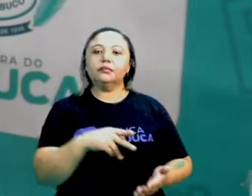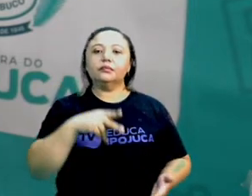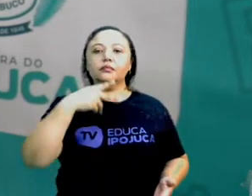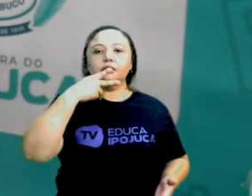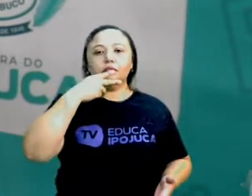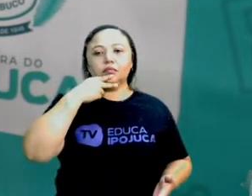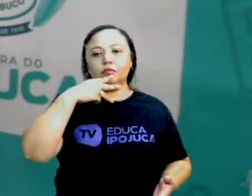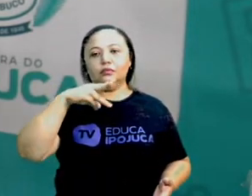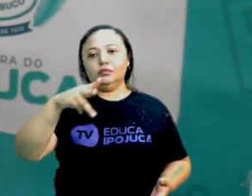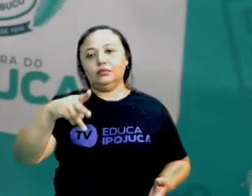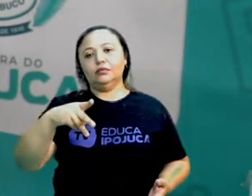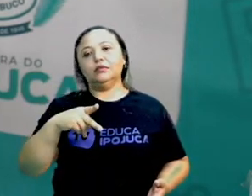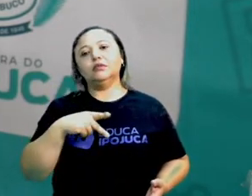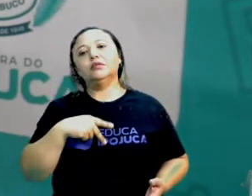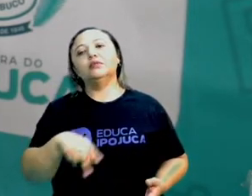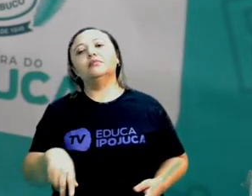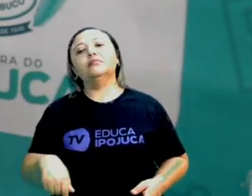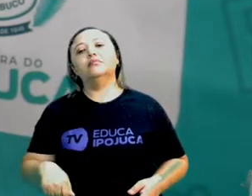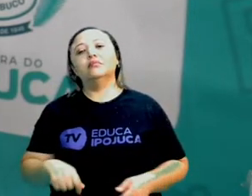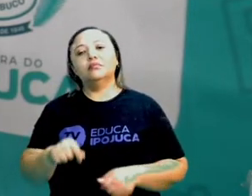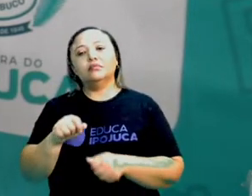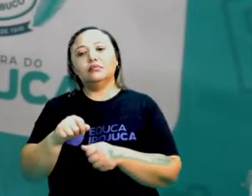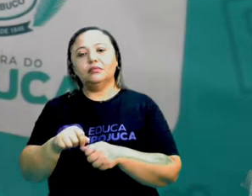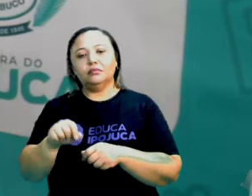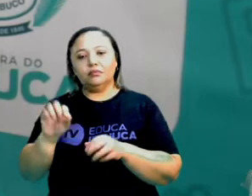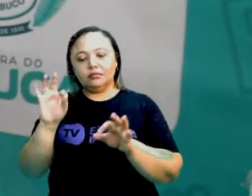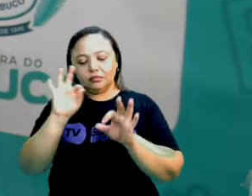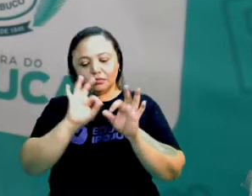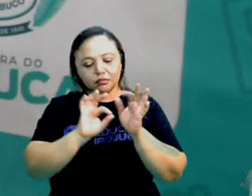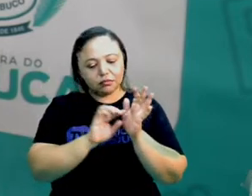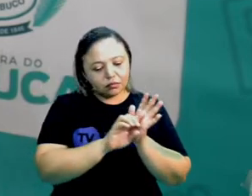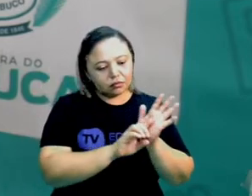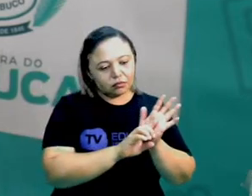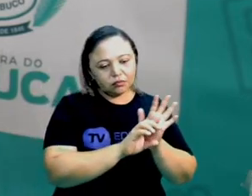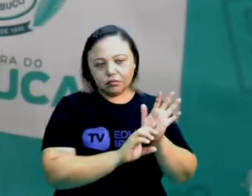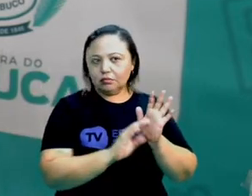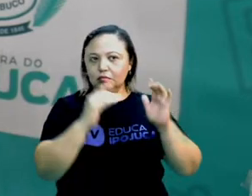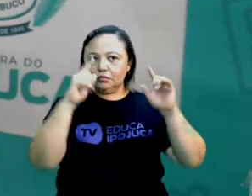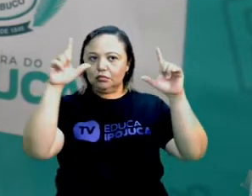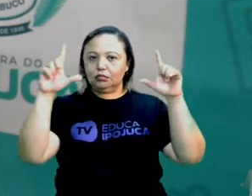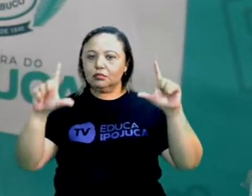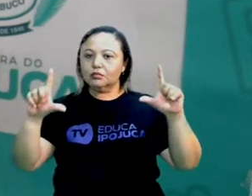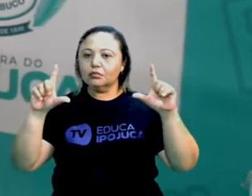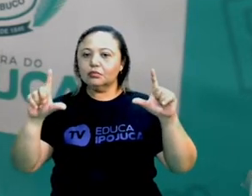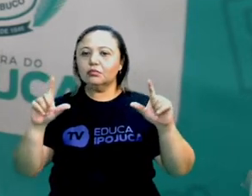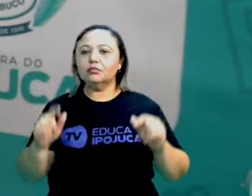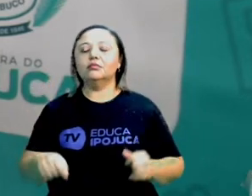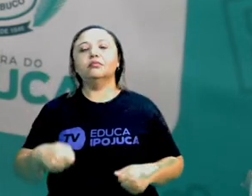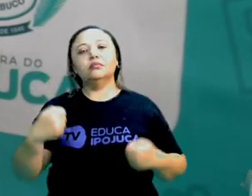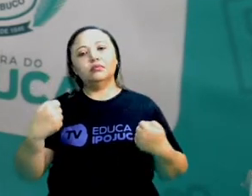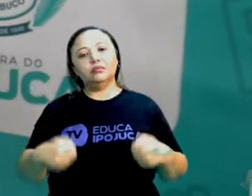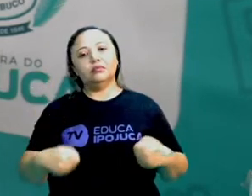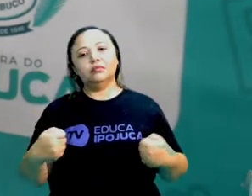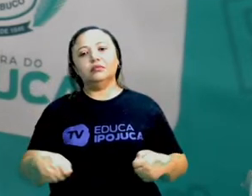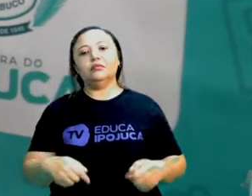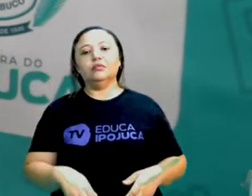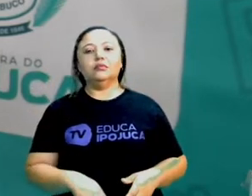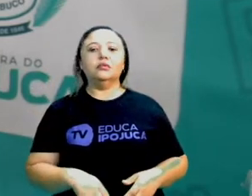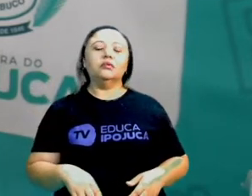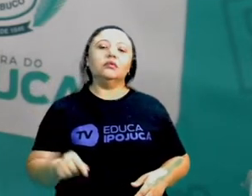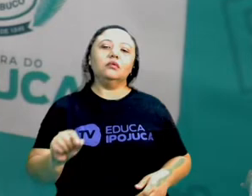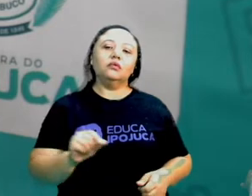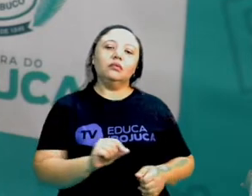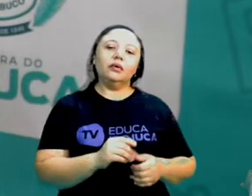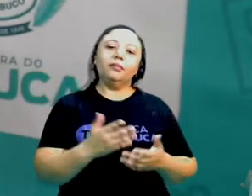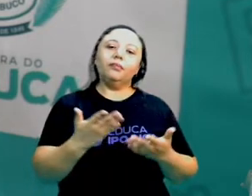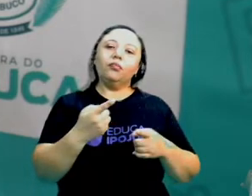estatística, pesquisar uma tabela, montar um gráfico. Esses dados vão servir para quê? Não